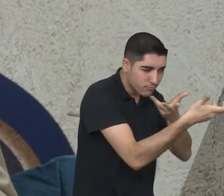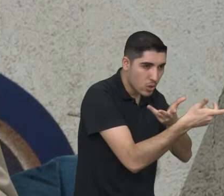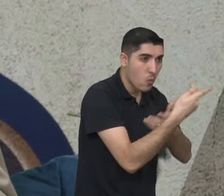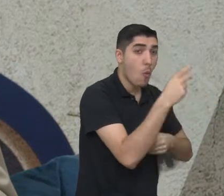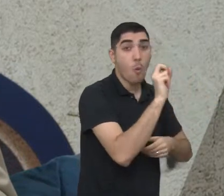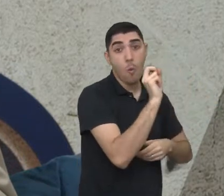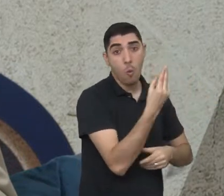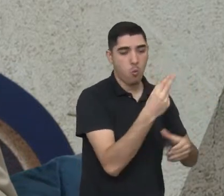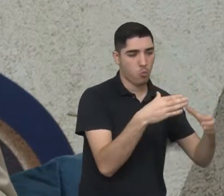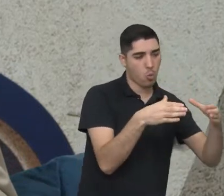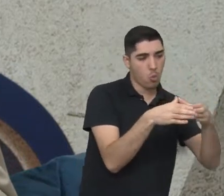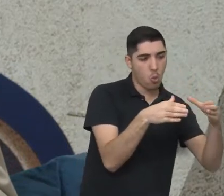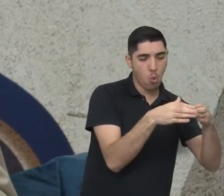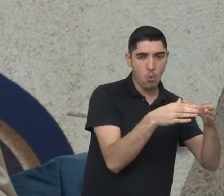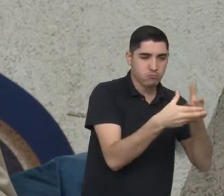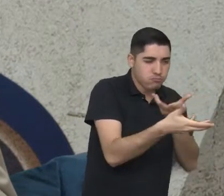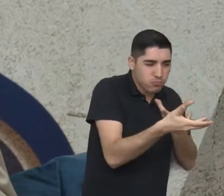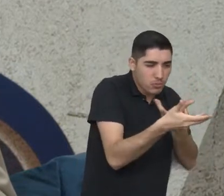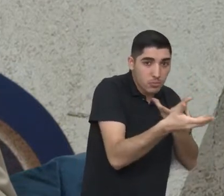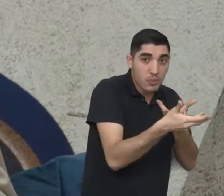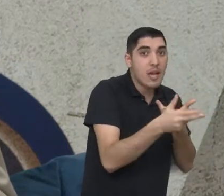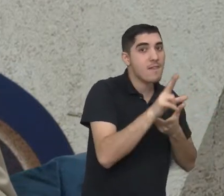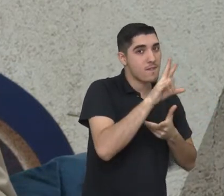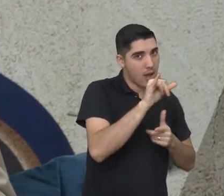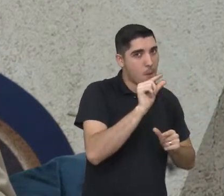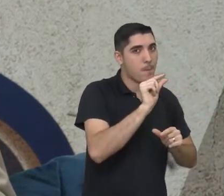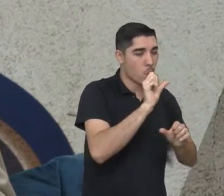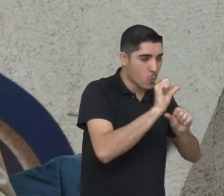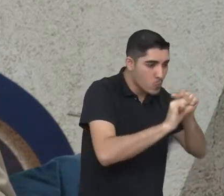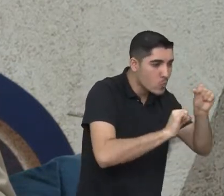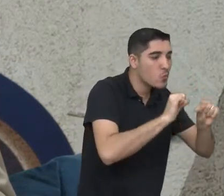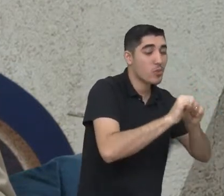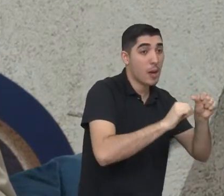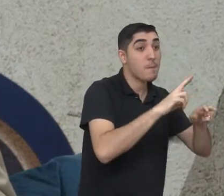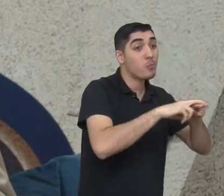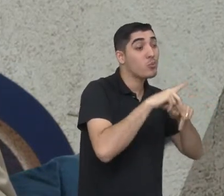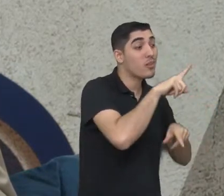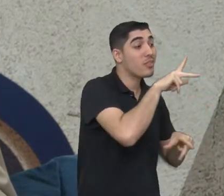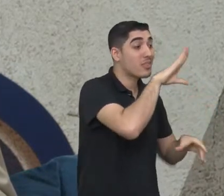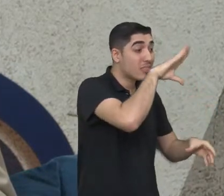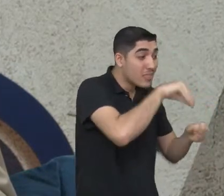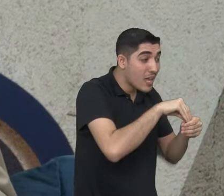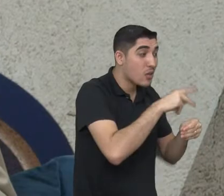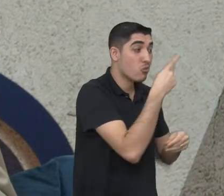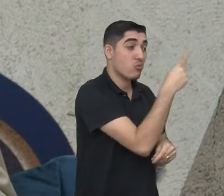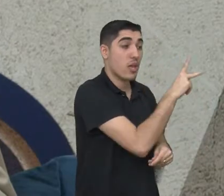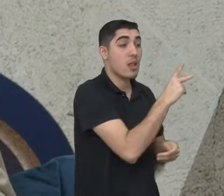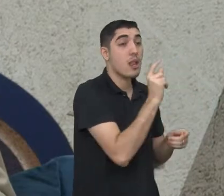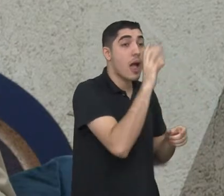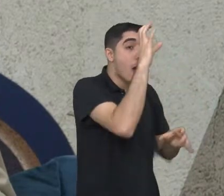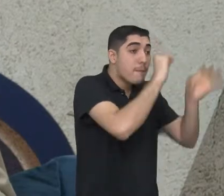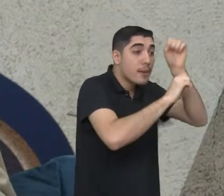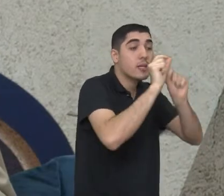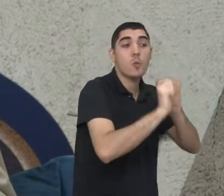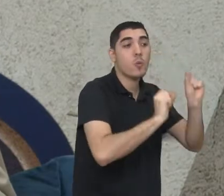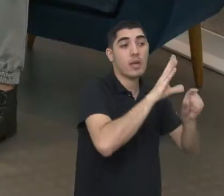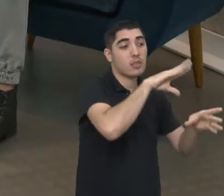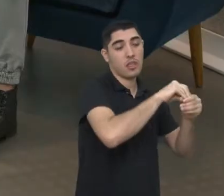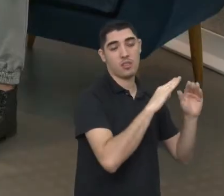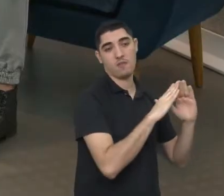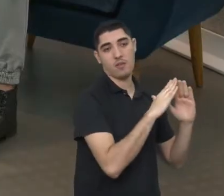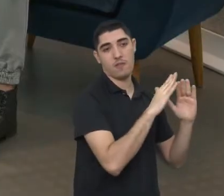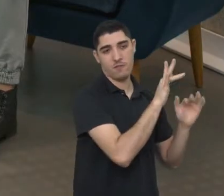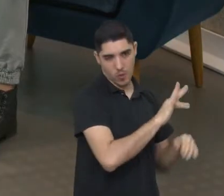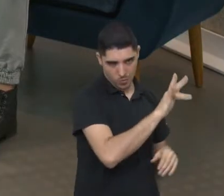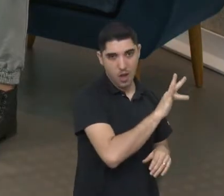ali cuidando, vai mudar um pouco, vai ser influenciado um pouco devido à orientação teórica de cada psicólogo. Porque dentro